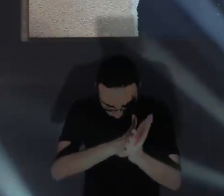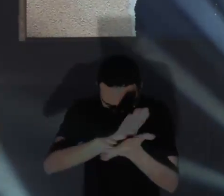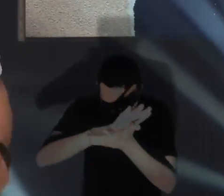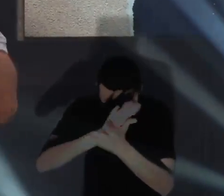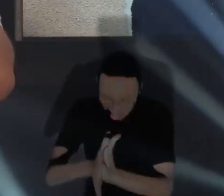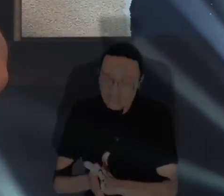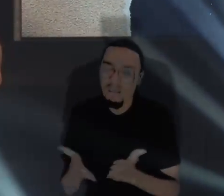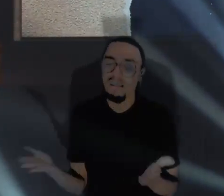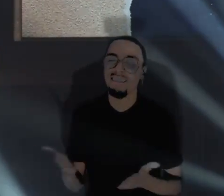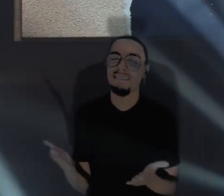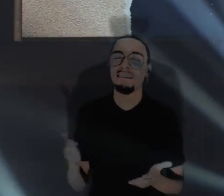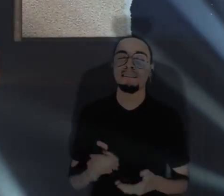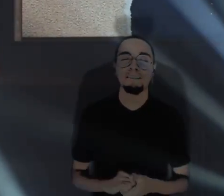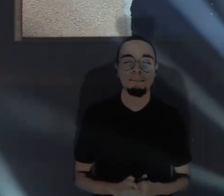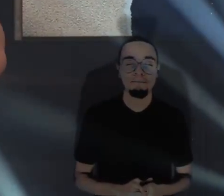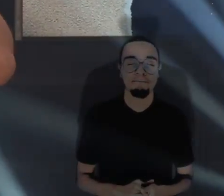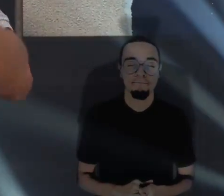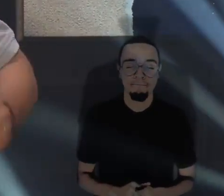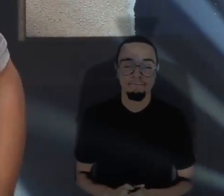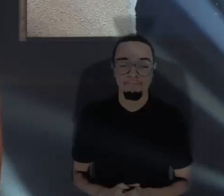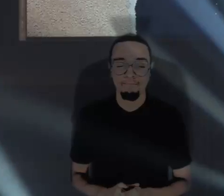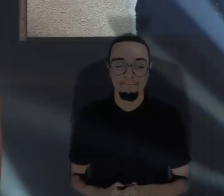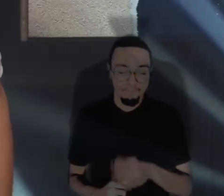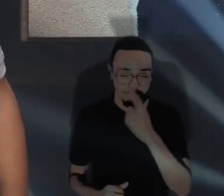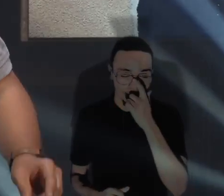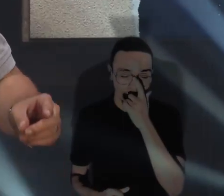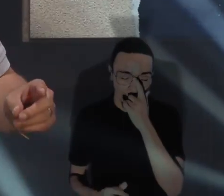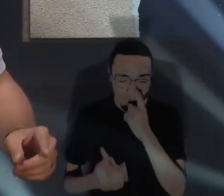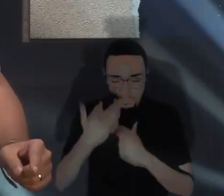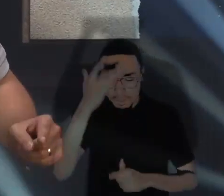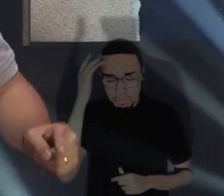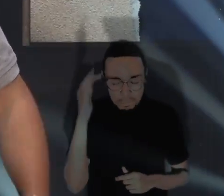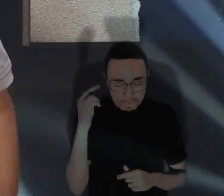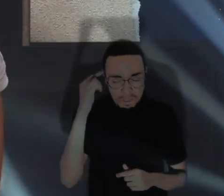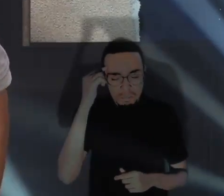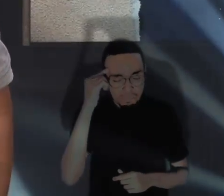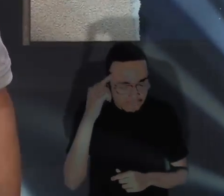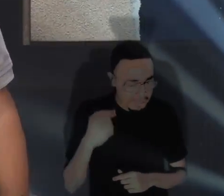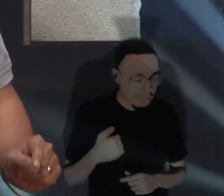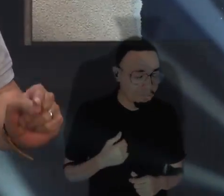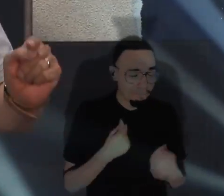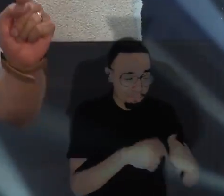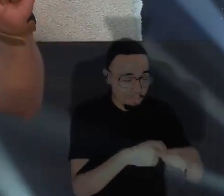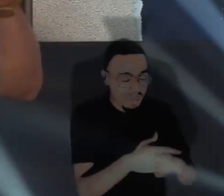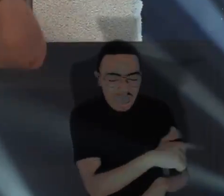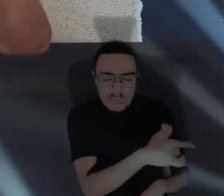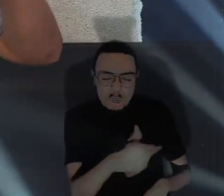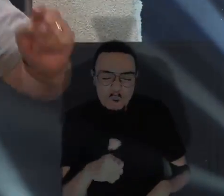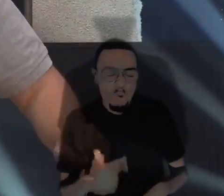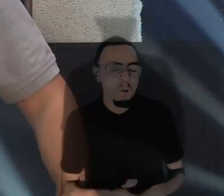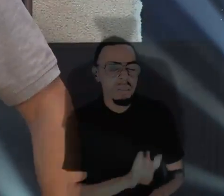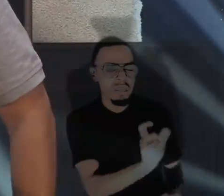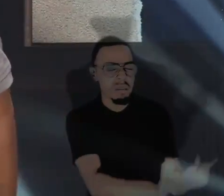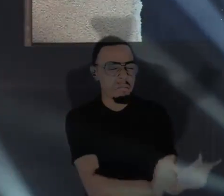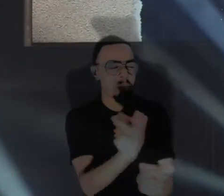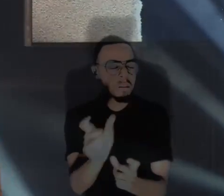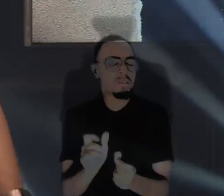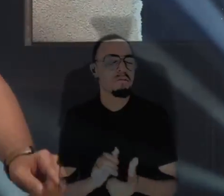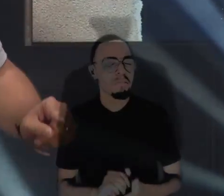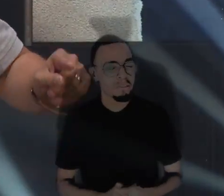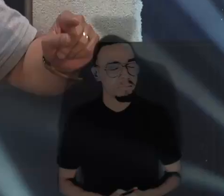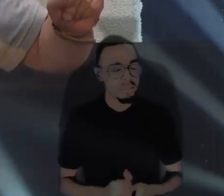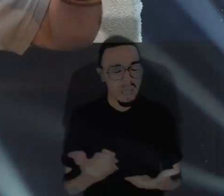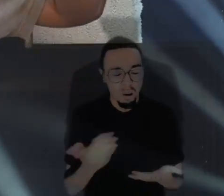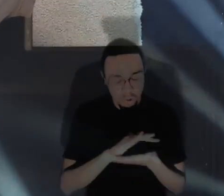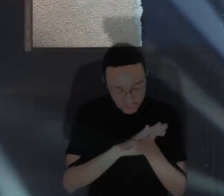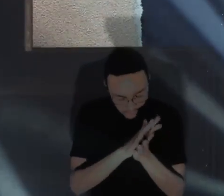síndromes, complexos de inferioridade, pessoas que se sentem amarradas a outras, pessoas que se sentem amarradas a situações, caia